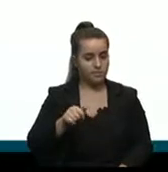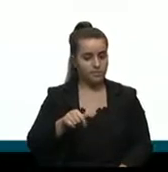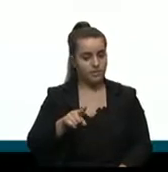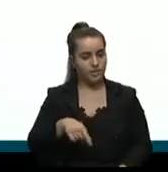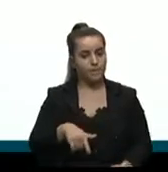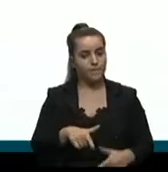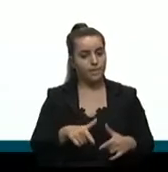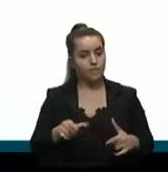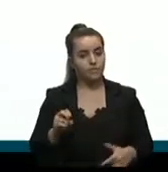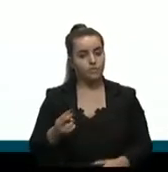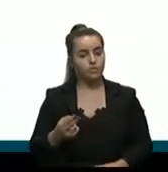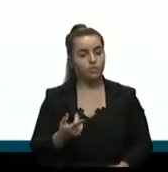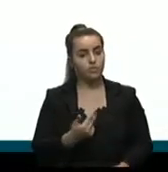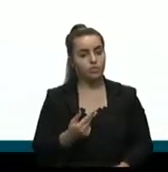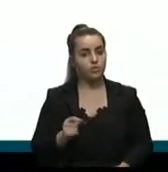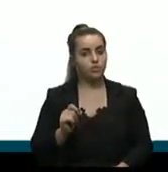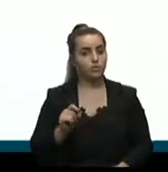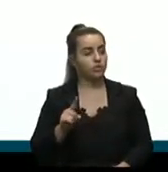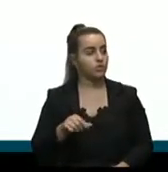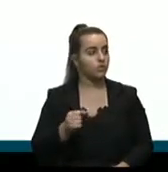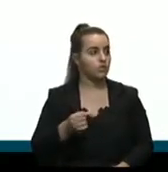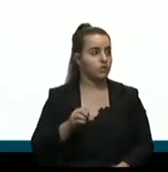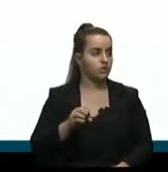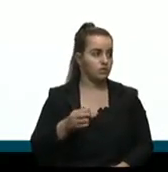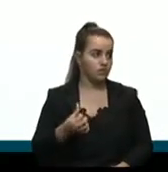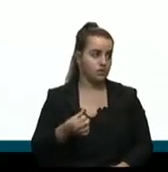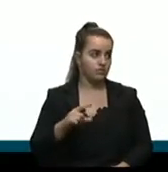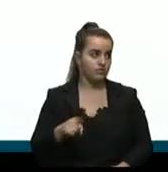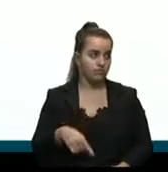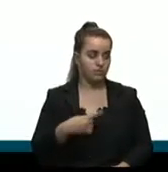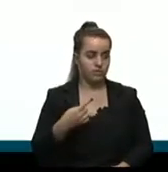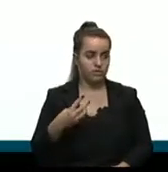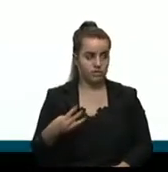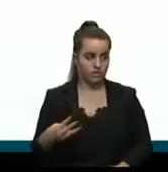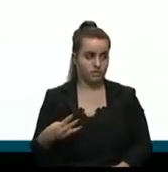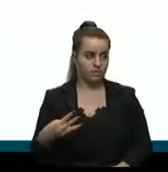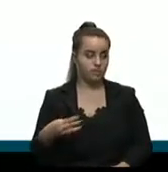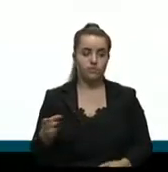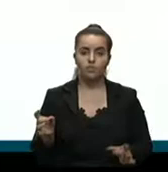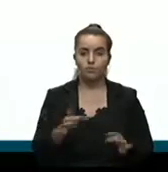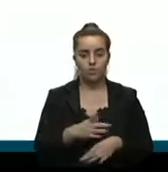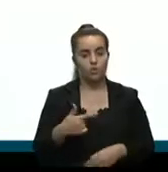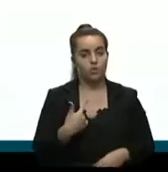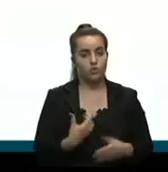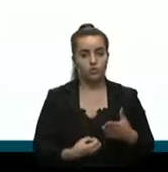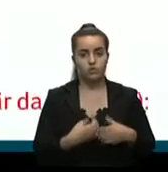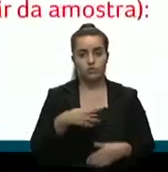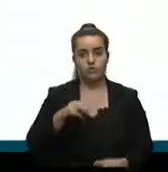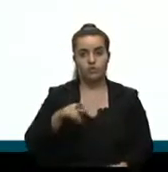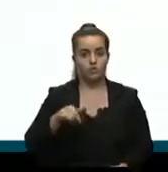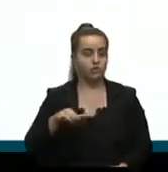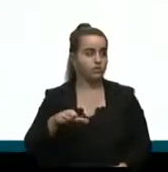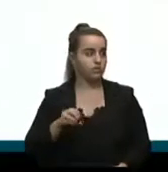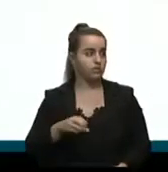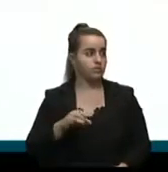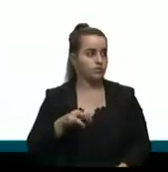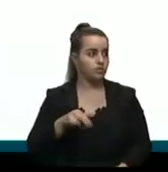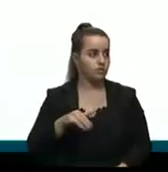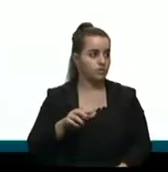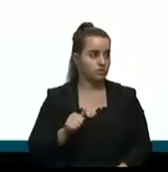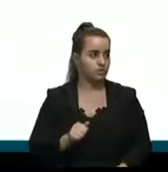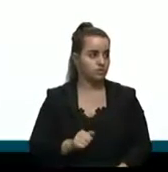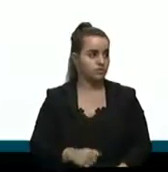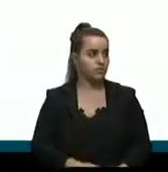é maior ou igual que 86,3. Pronto, construímos a região crítica.